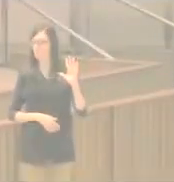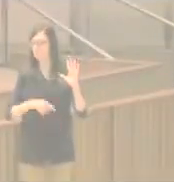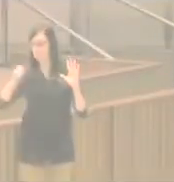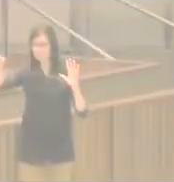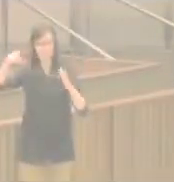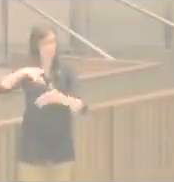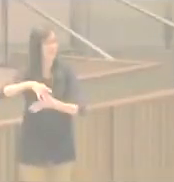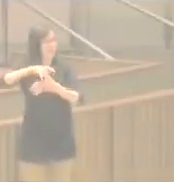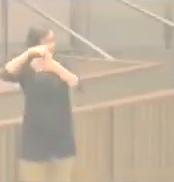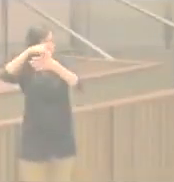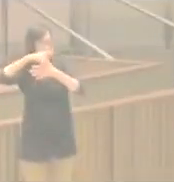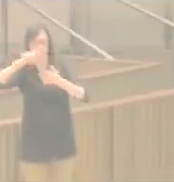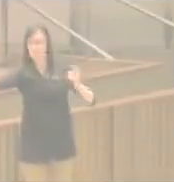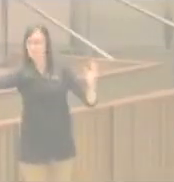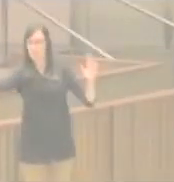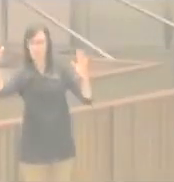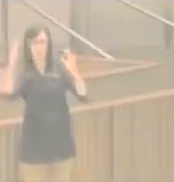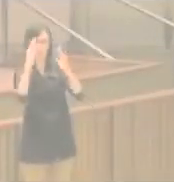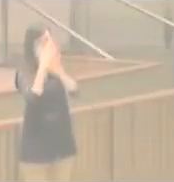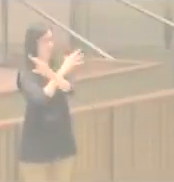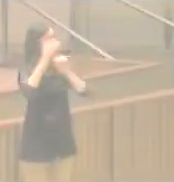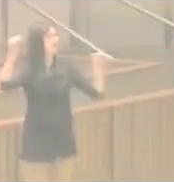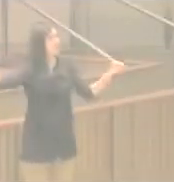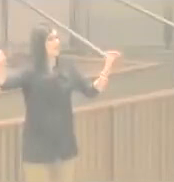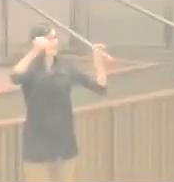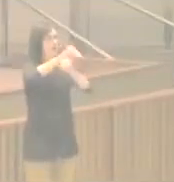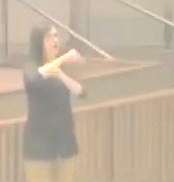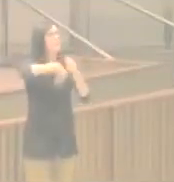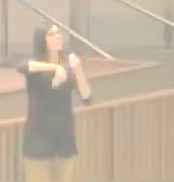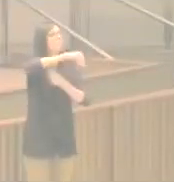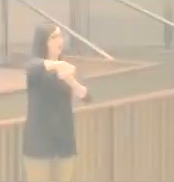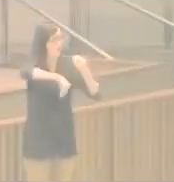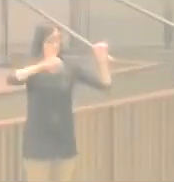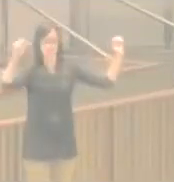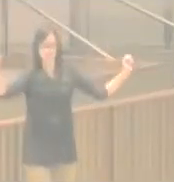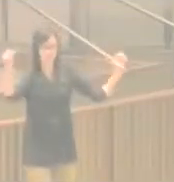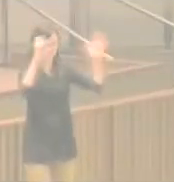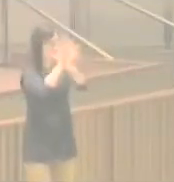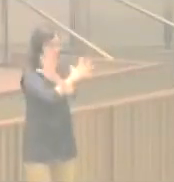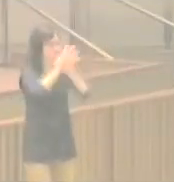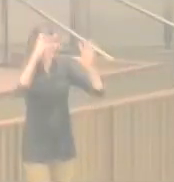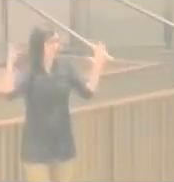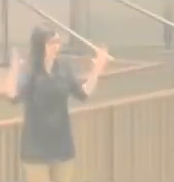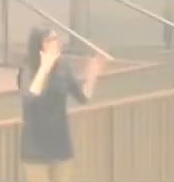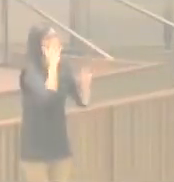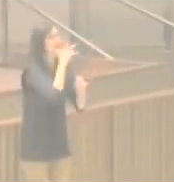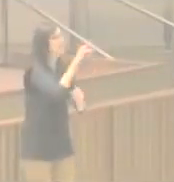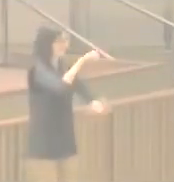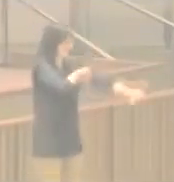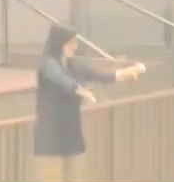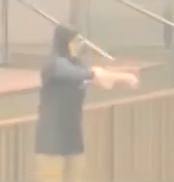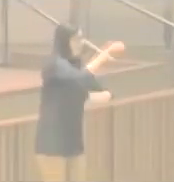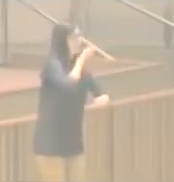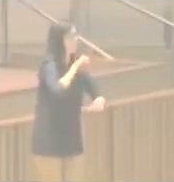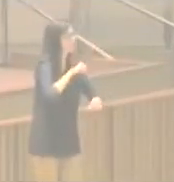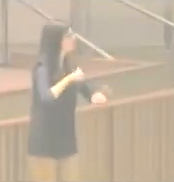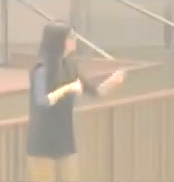para cá, para que eles se misturassem. E nessa mistura não houvesse mais identidade cultural,